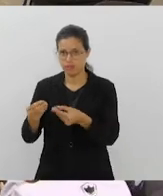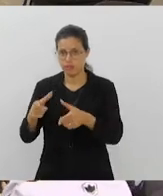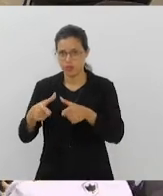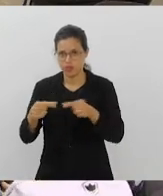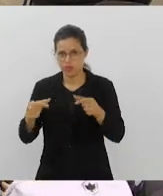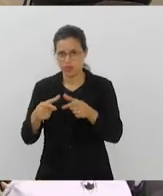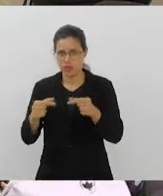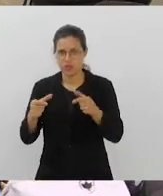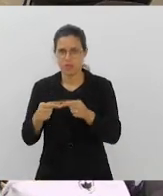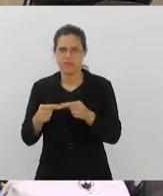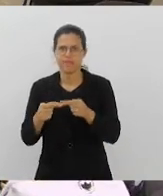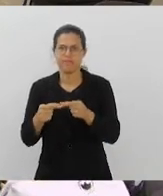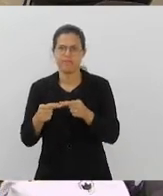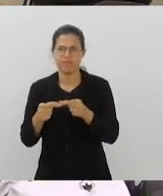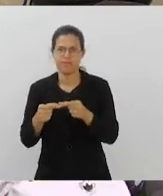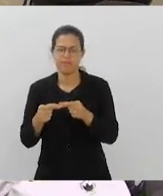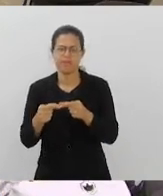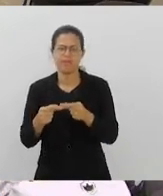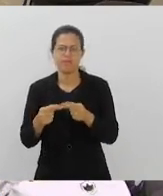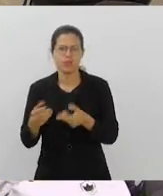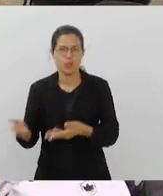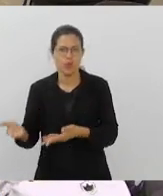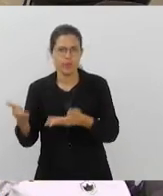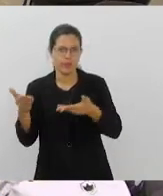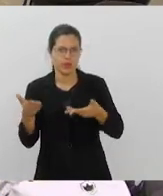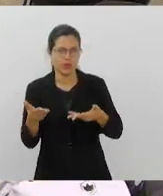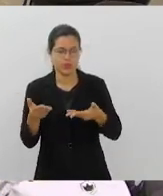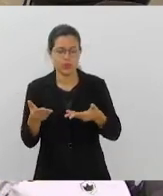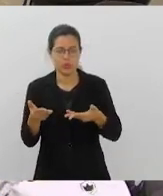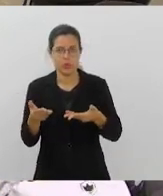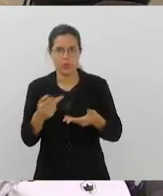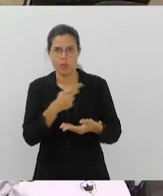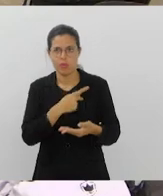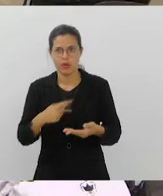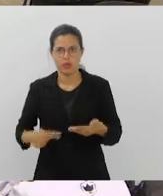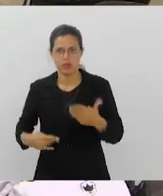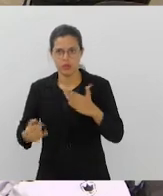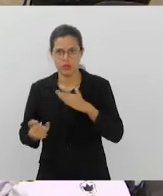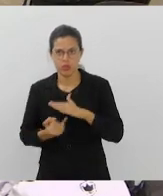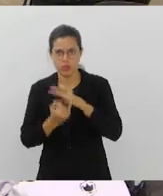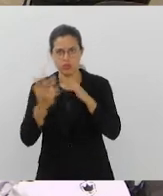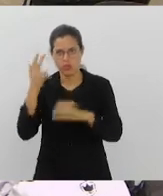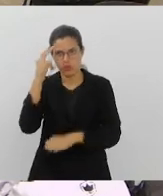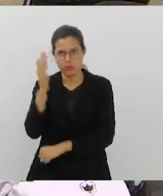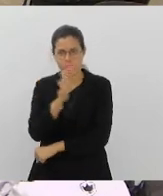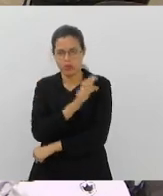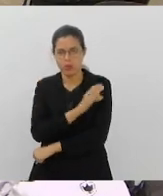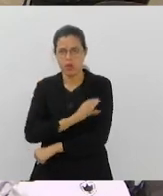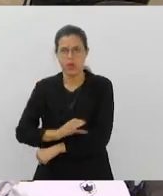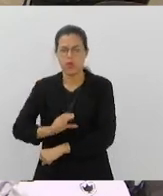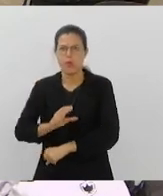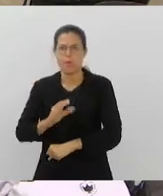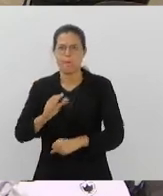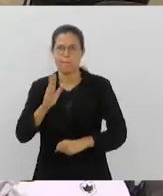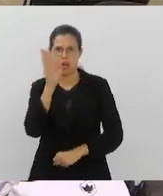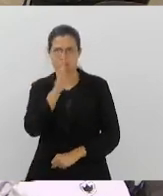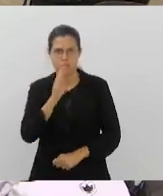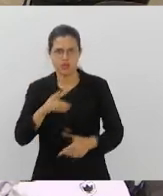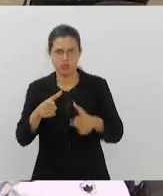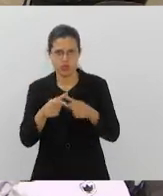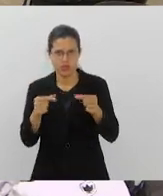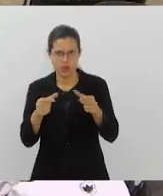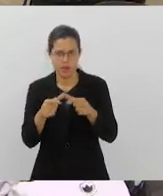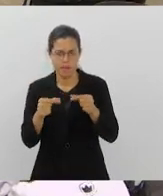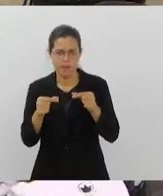artes marciais. Convido para receber a honraria o presidente do Instituto Cultural Brasil-Japão, o grão-mestre Sorraco